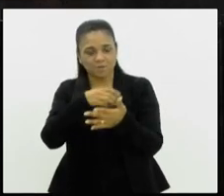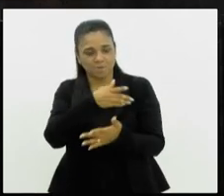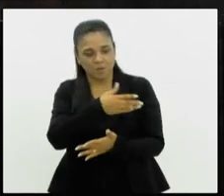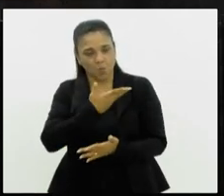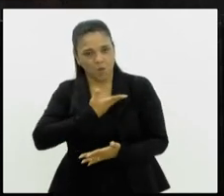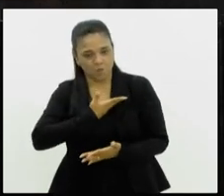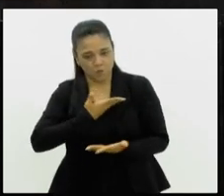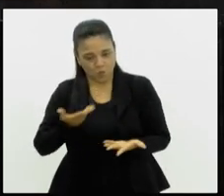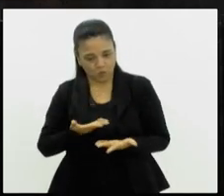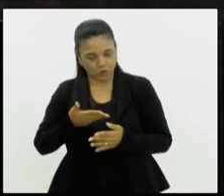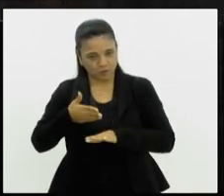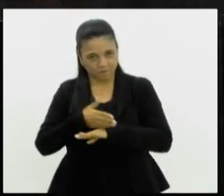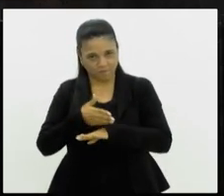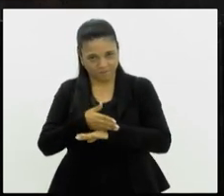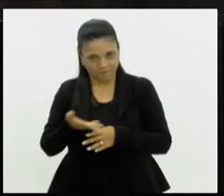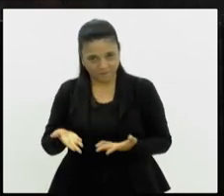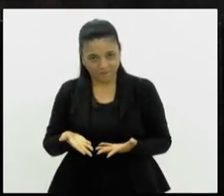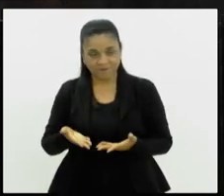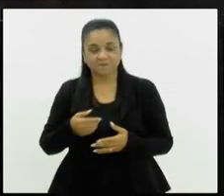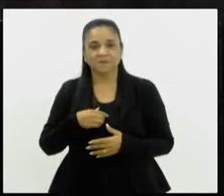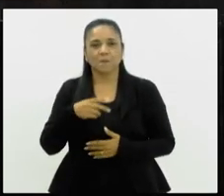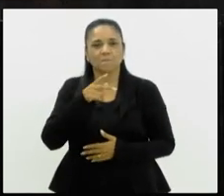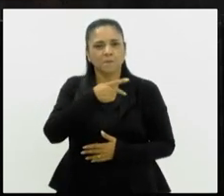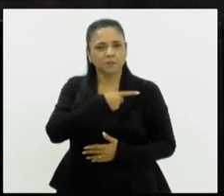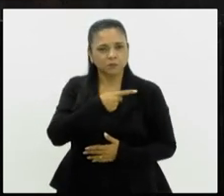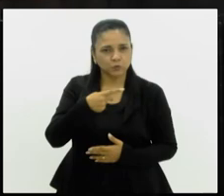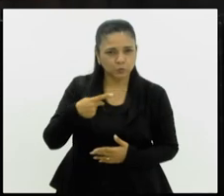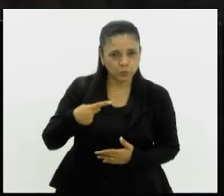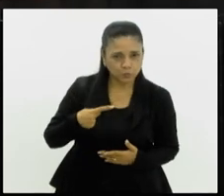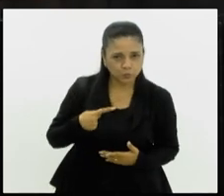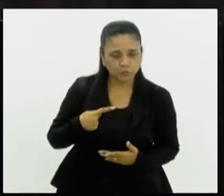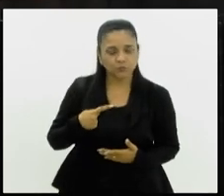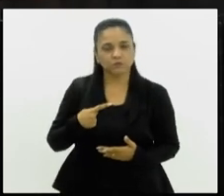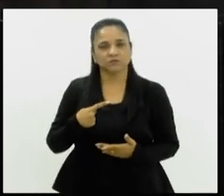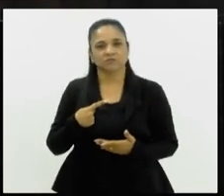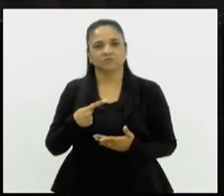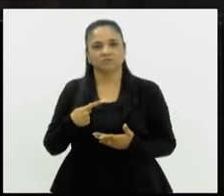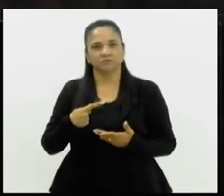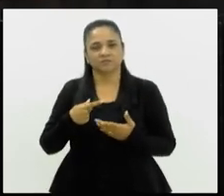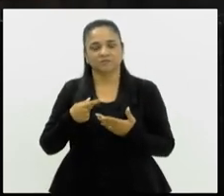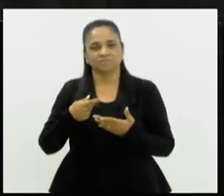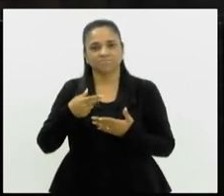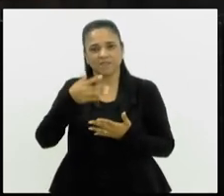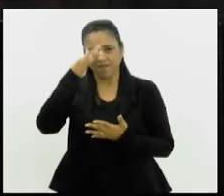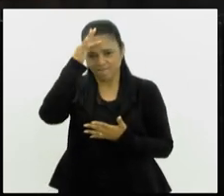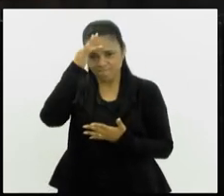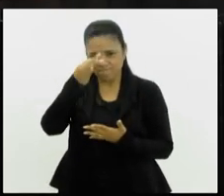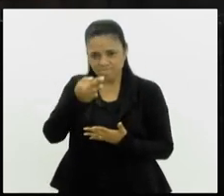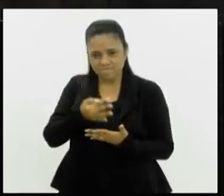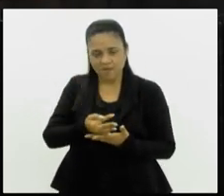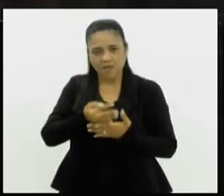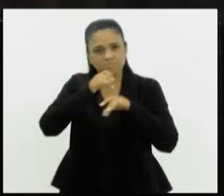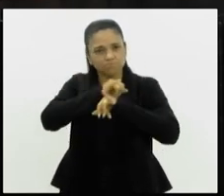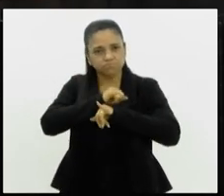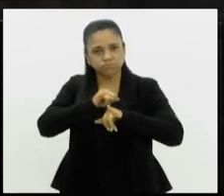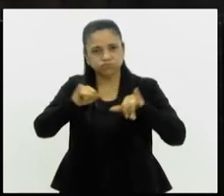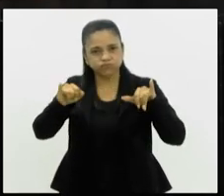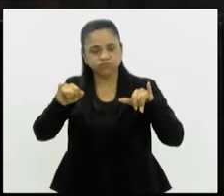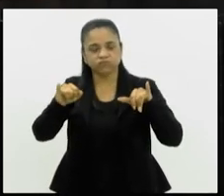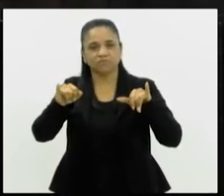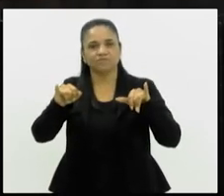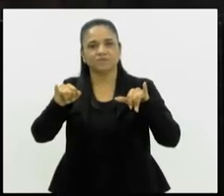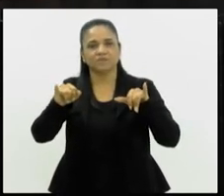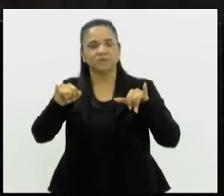mas pastores, pessoas que falam da fé, tentando congregar, tentando